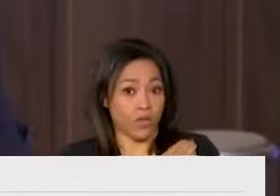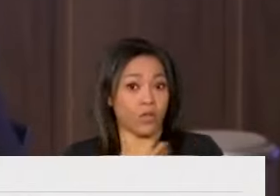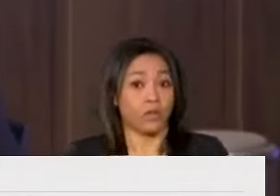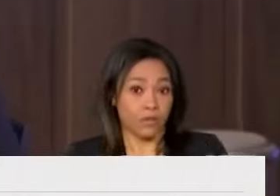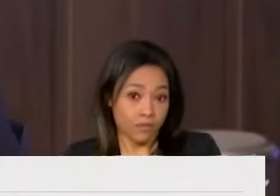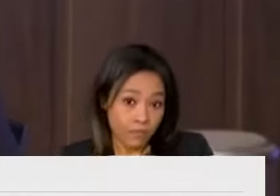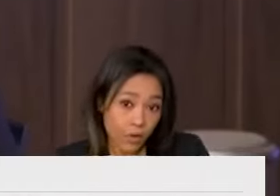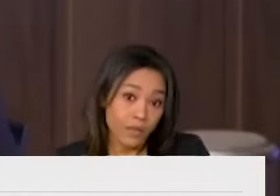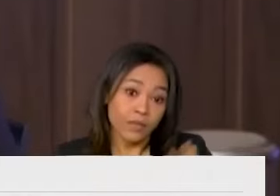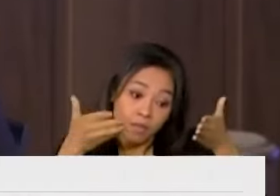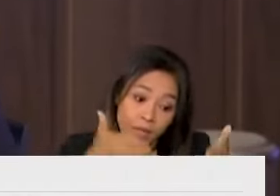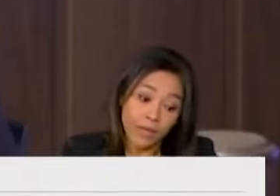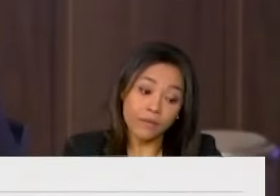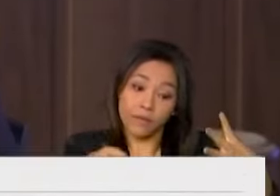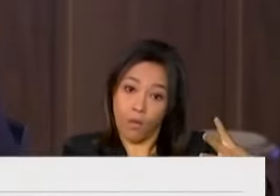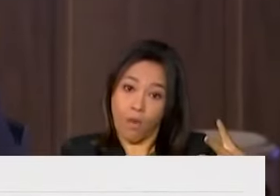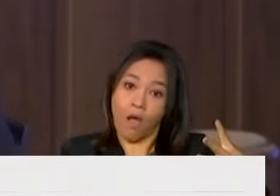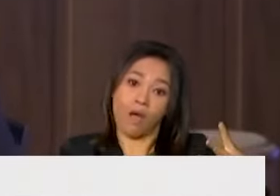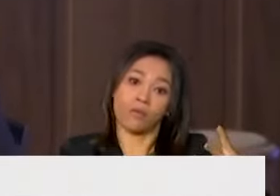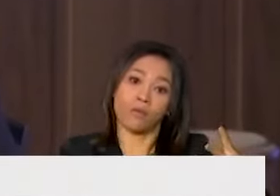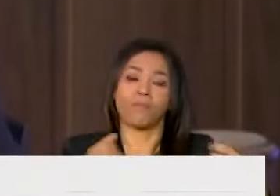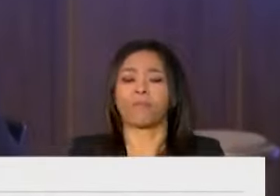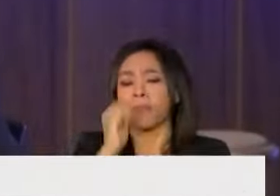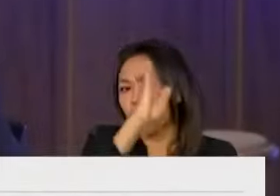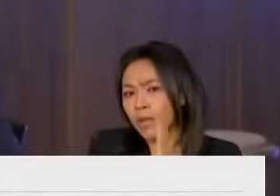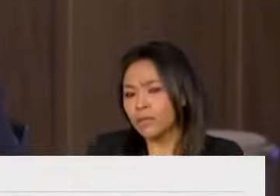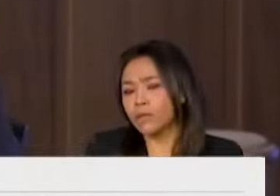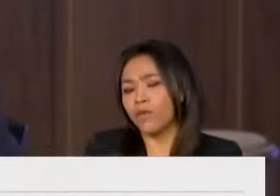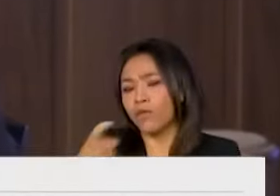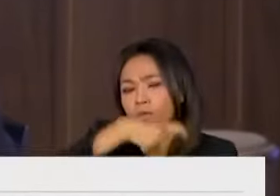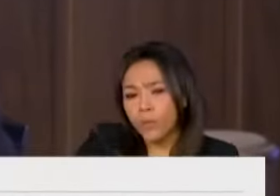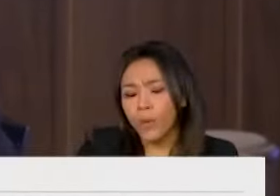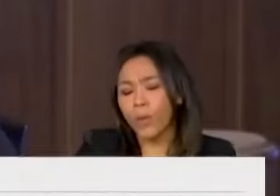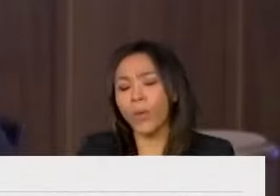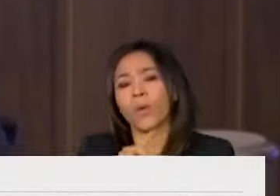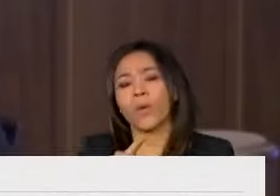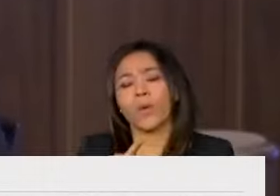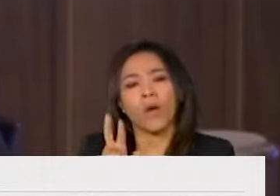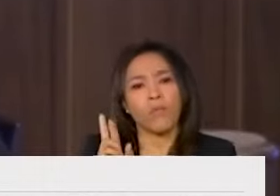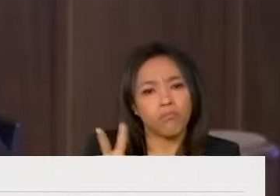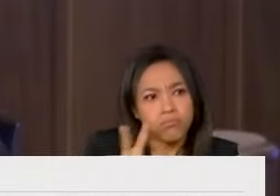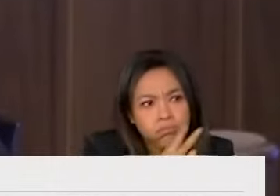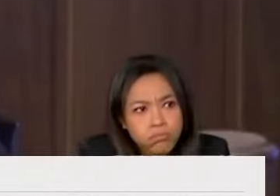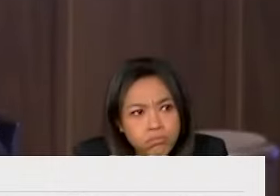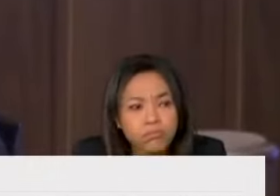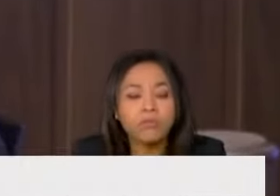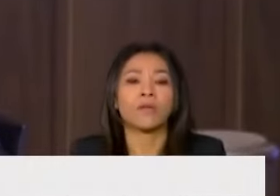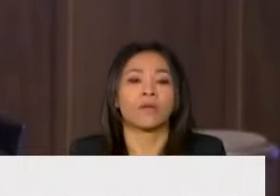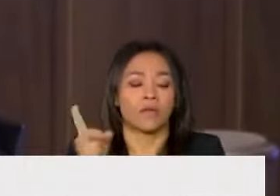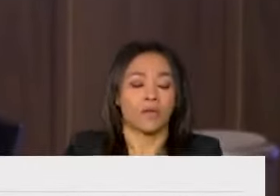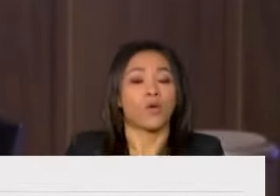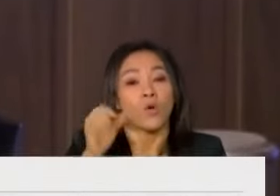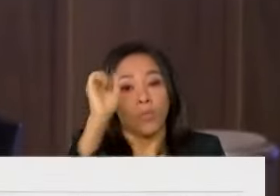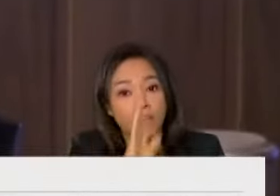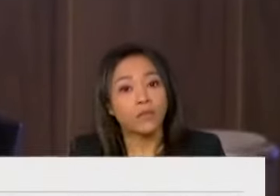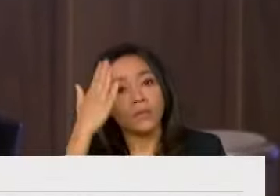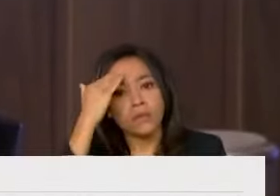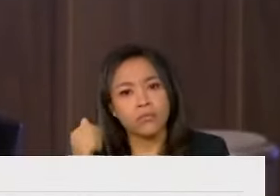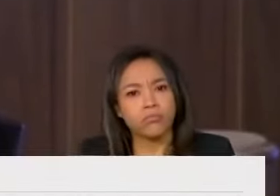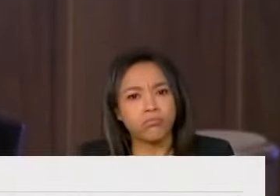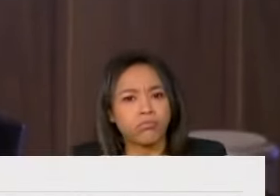Brasil retomou a prevenção, o Brasil retomou a resposta aos desastres, mas o Brasil também,